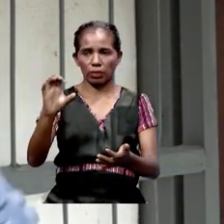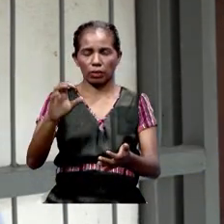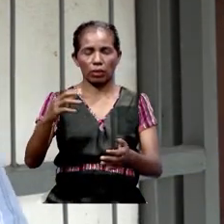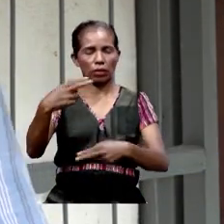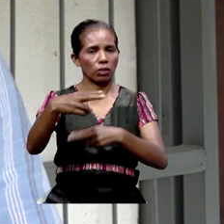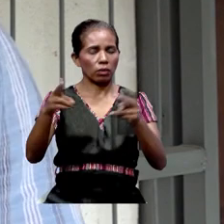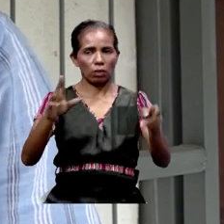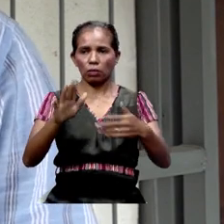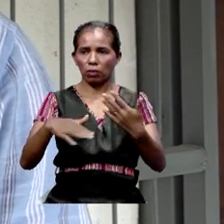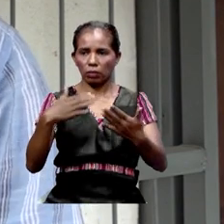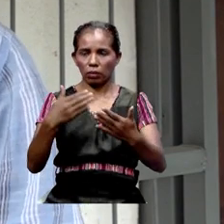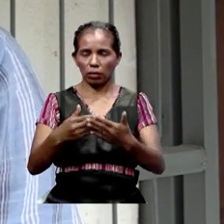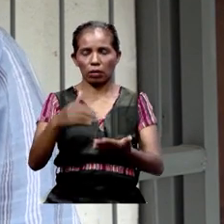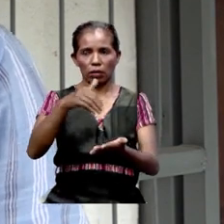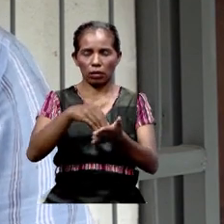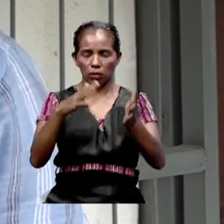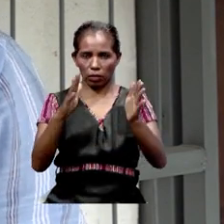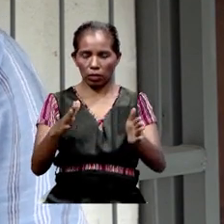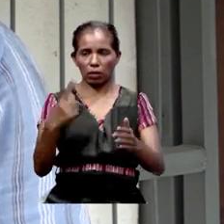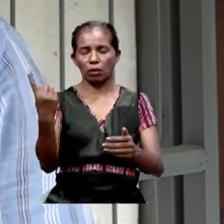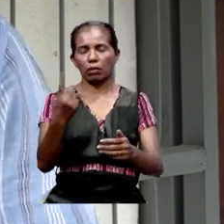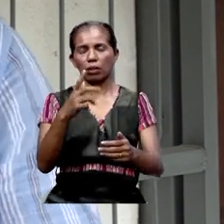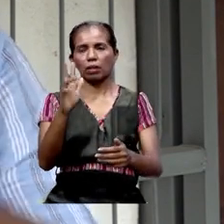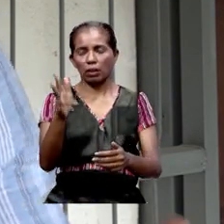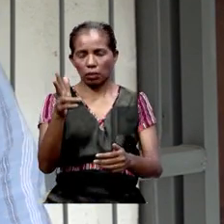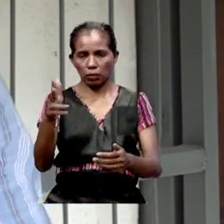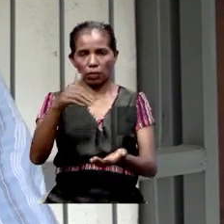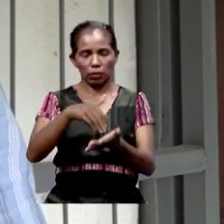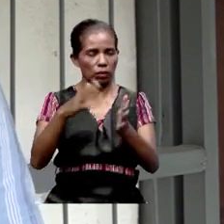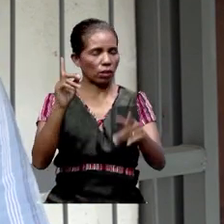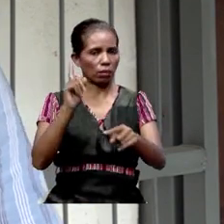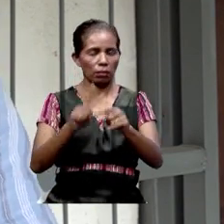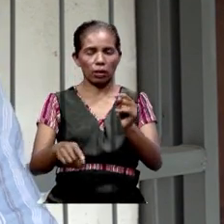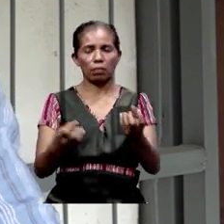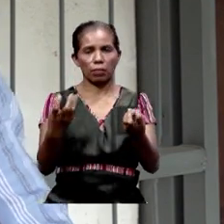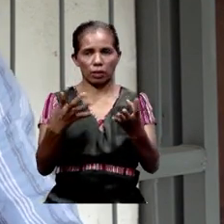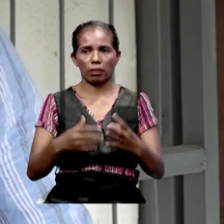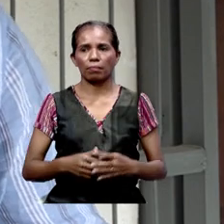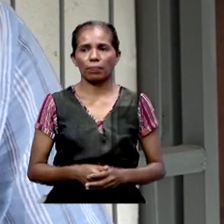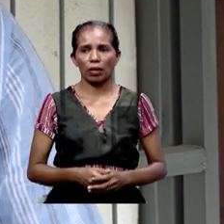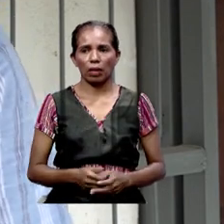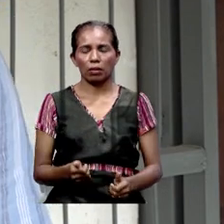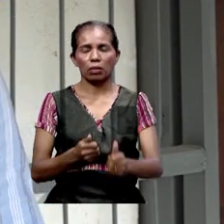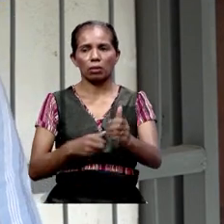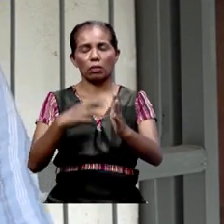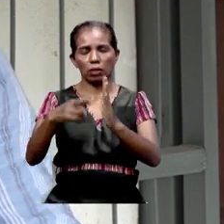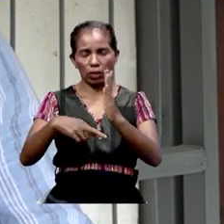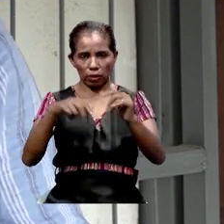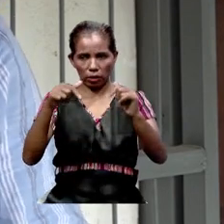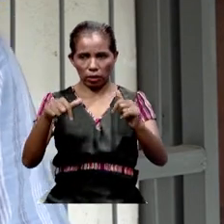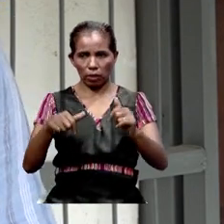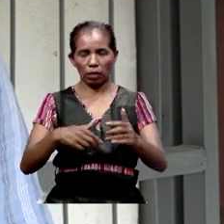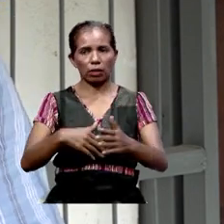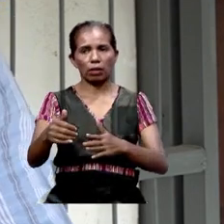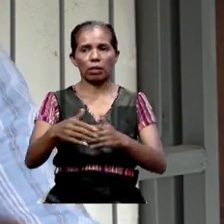outro, tem que estudante torre 30 estudantes. Lá vem o livro, lá vem o ultrapassa. A tu cumpre requisitos e da nem da